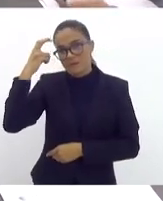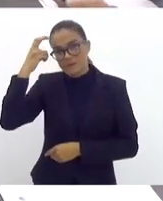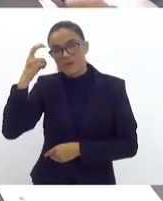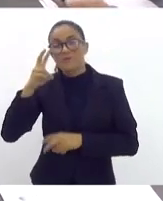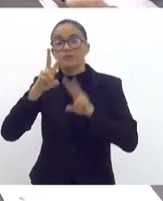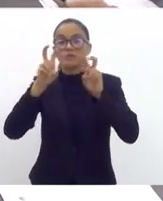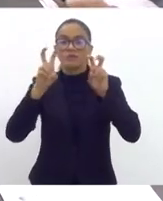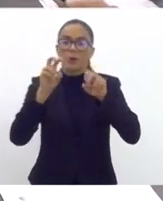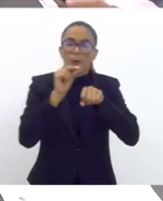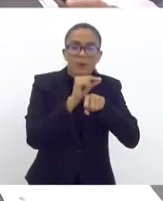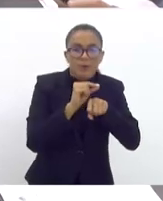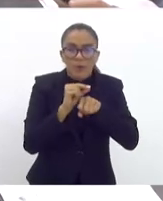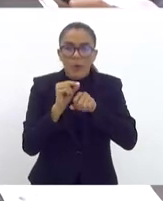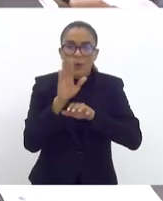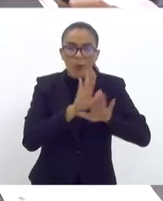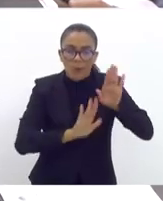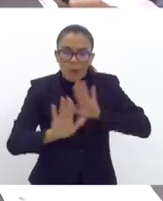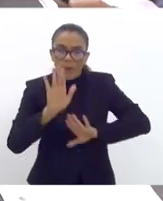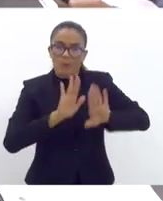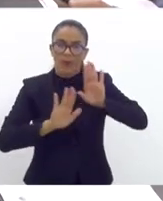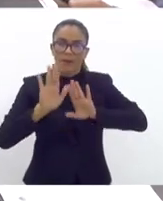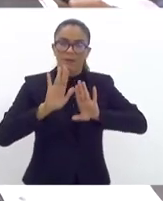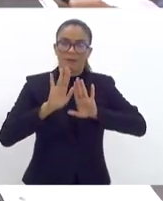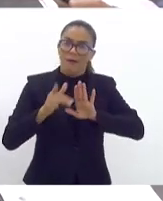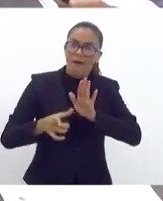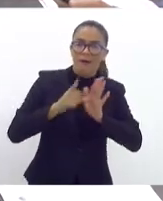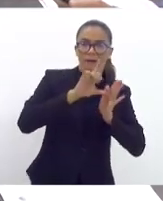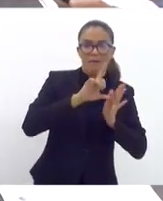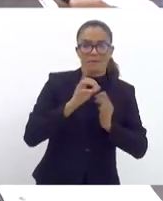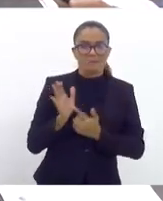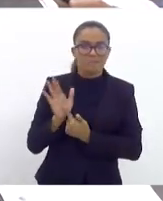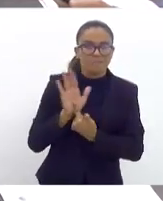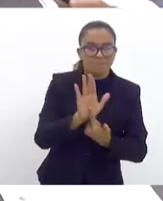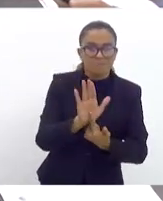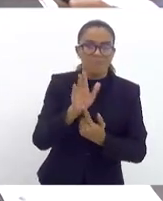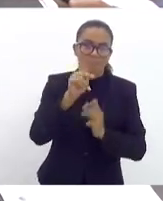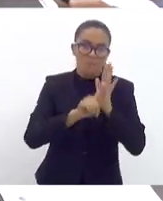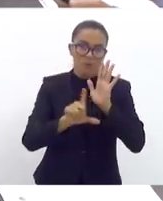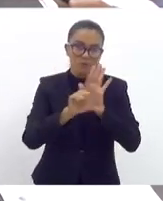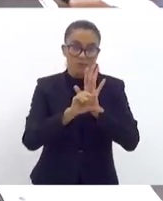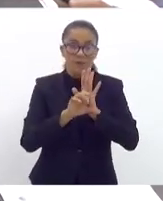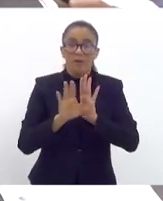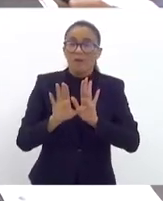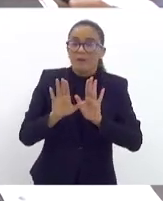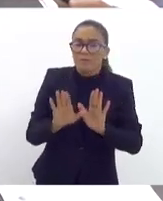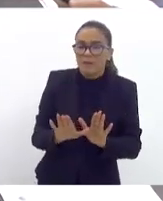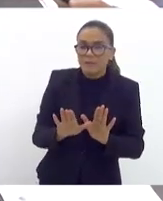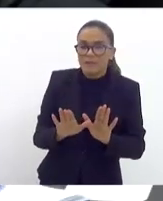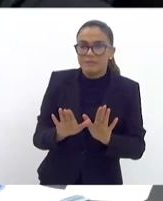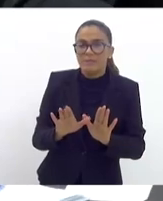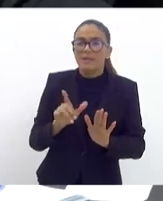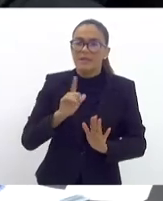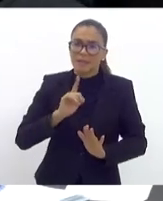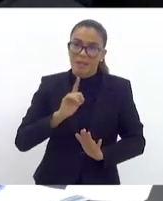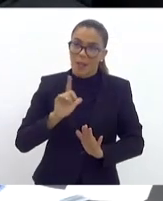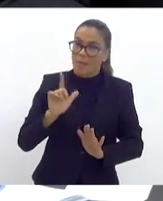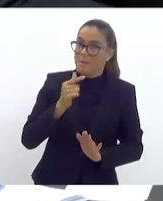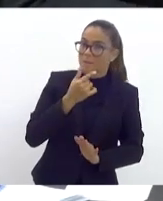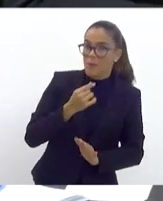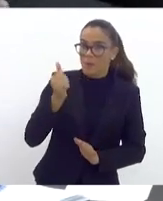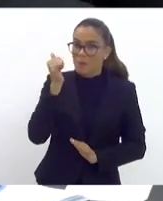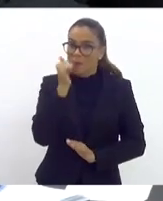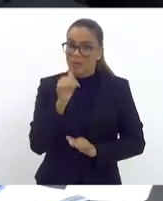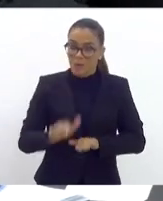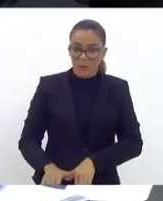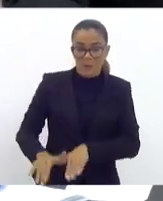que os deputados deve ter antes de apresentar qualquer projeto Apesar que tem alguns meninos e meninas que